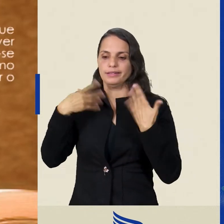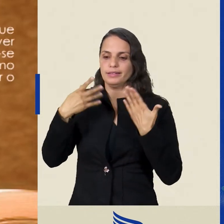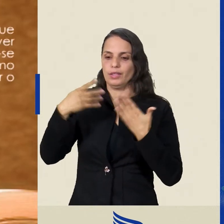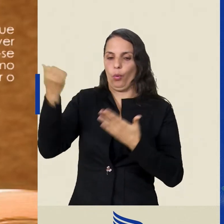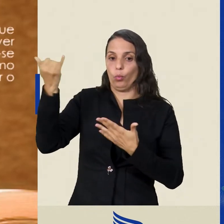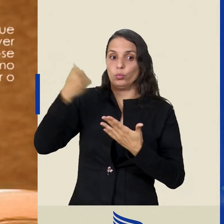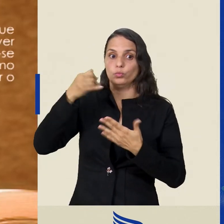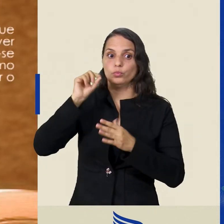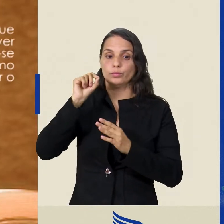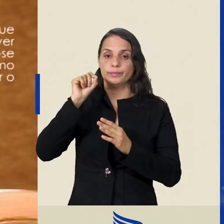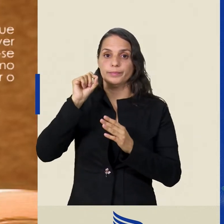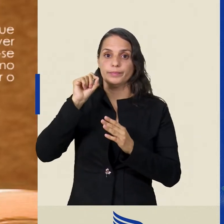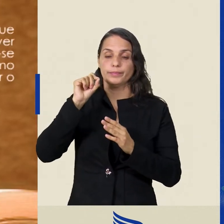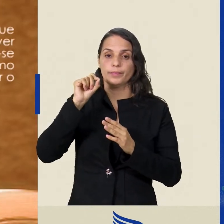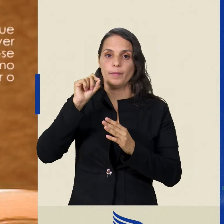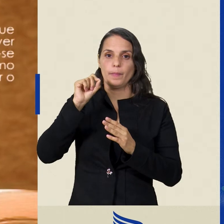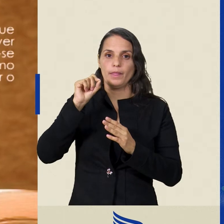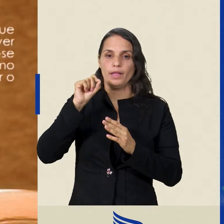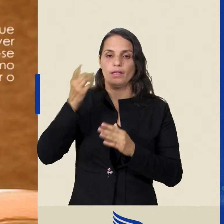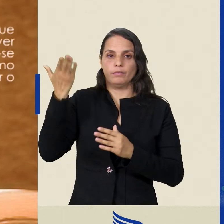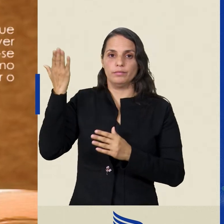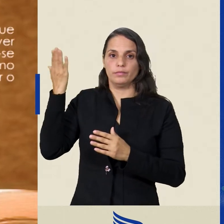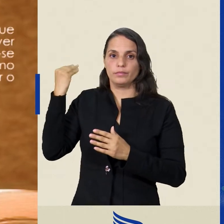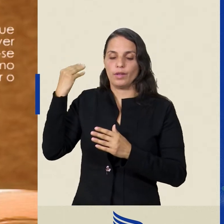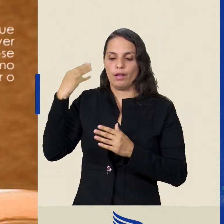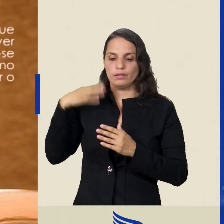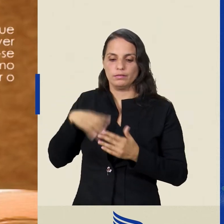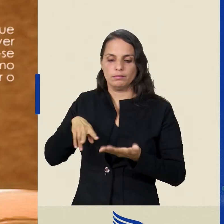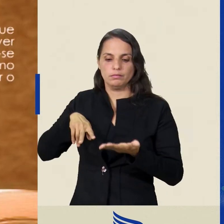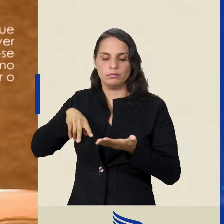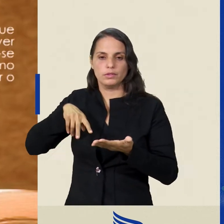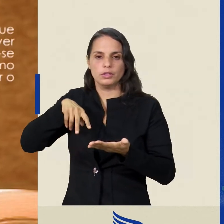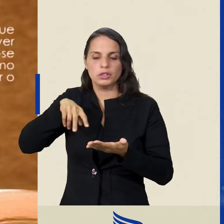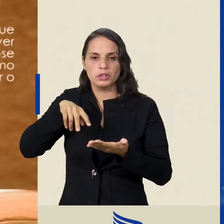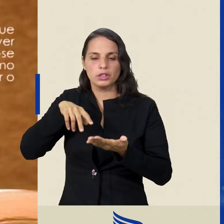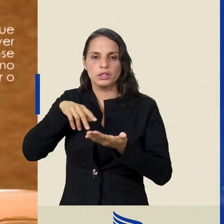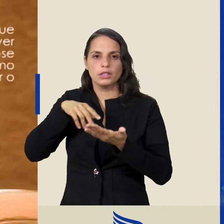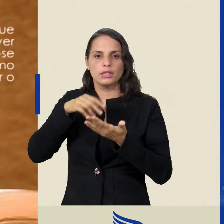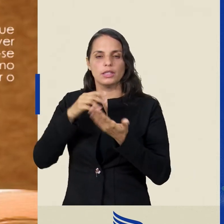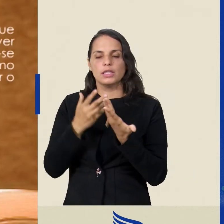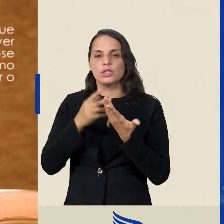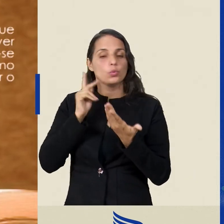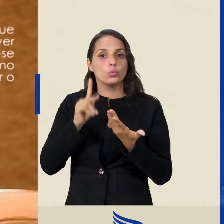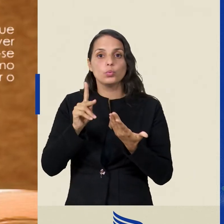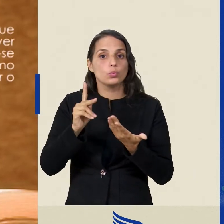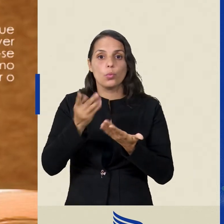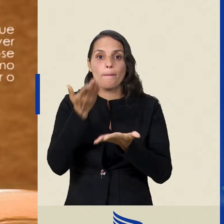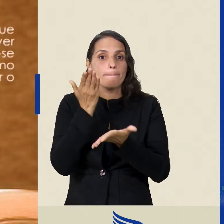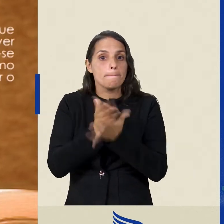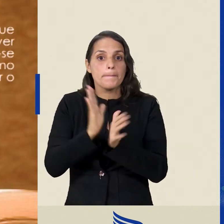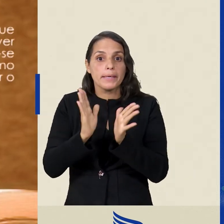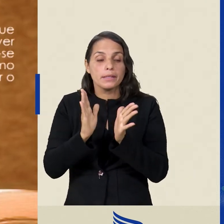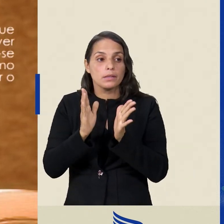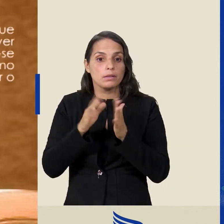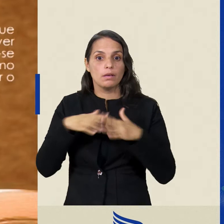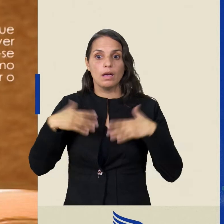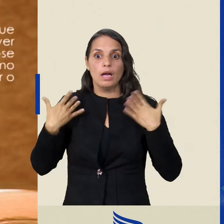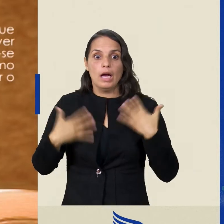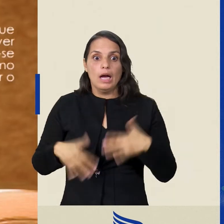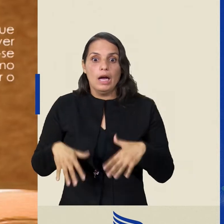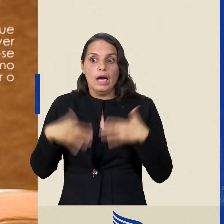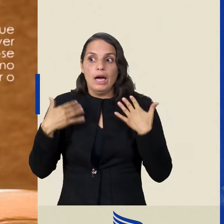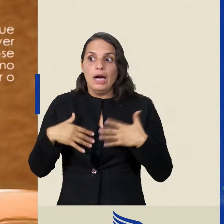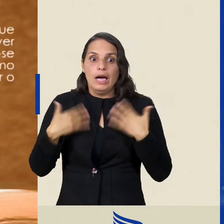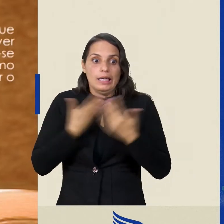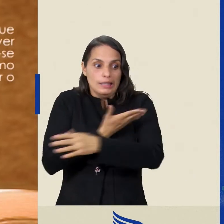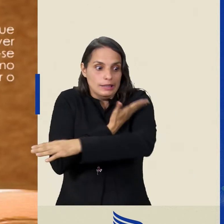que aconteceu. Antes de lhe haver chegado à metade do exame, voltou-se mortalmente